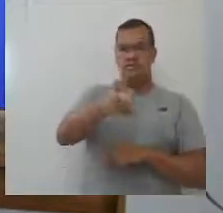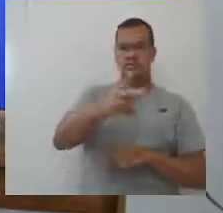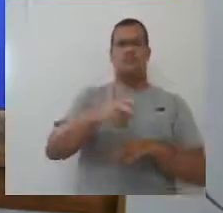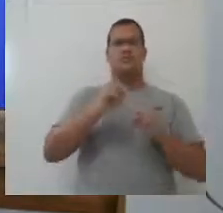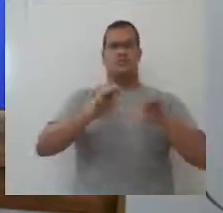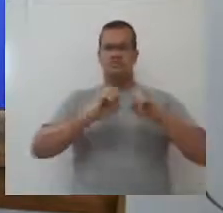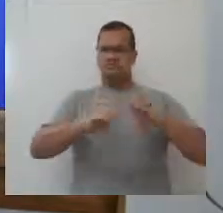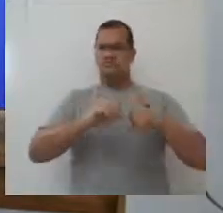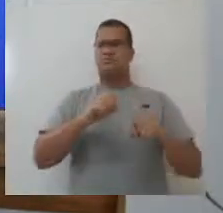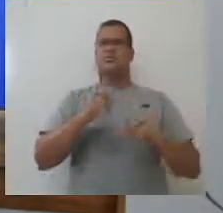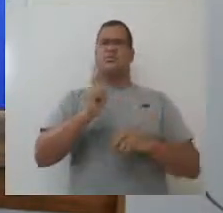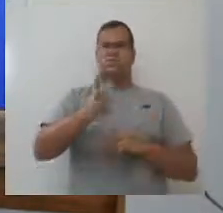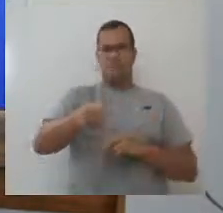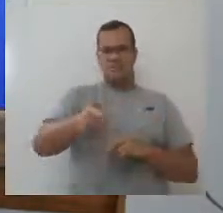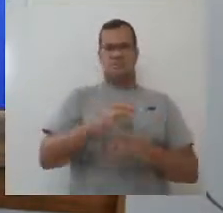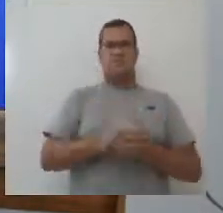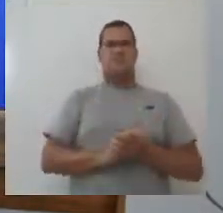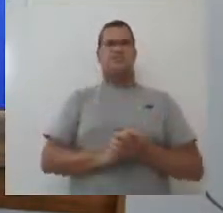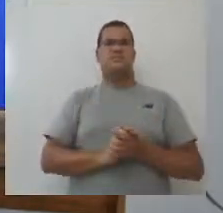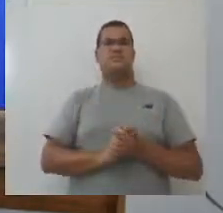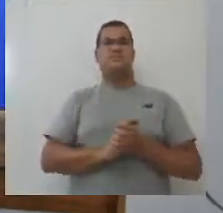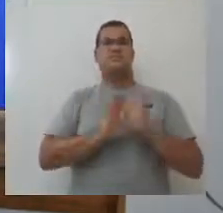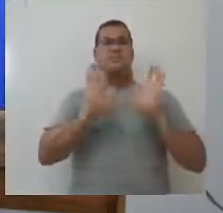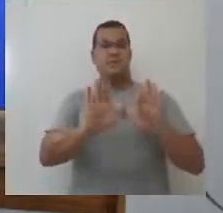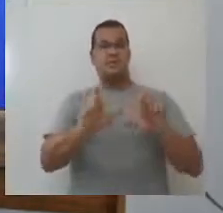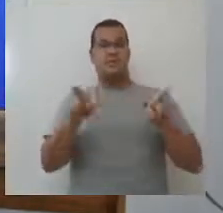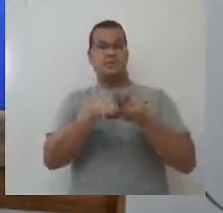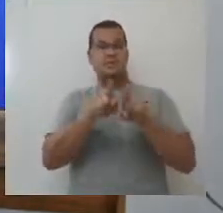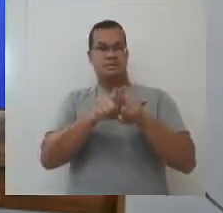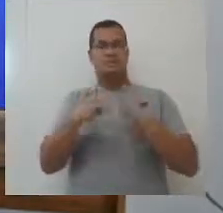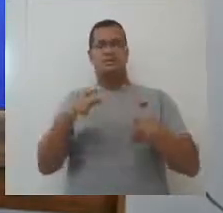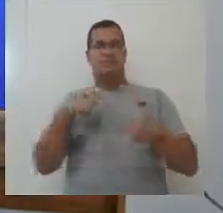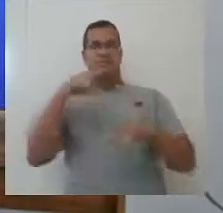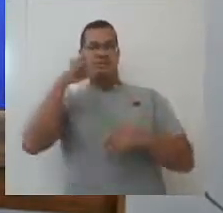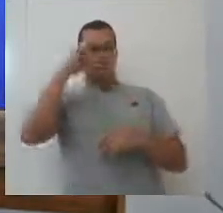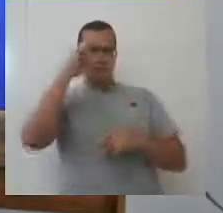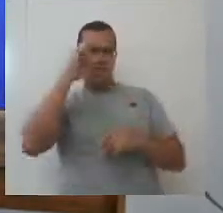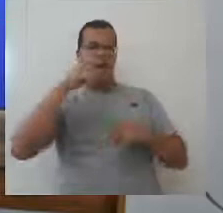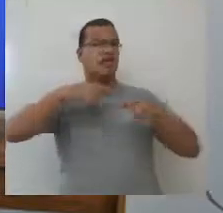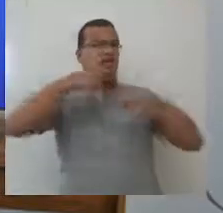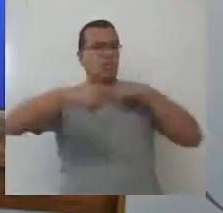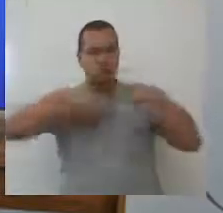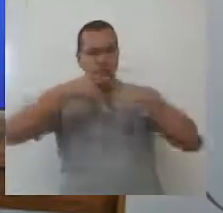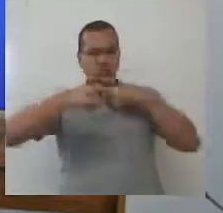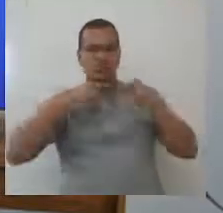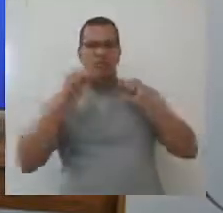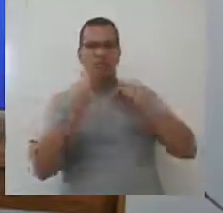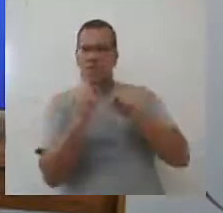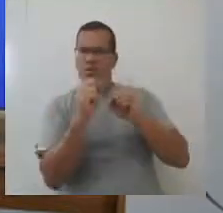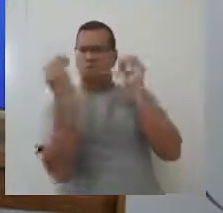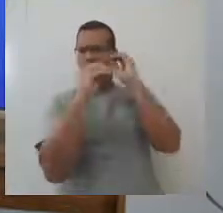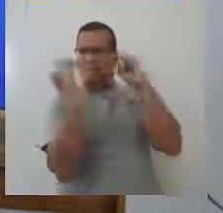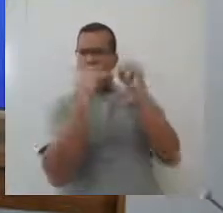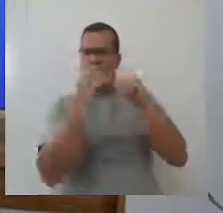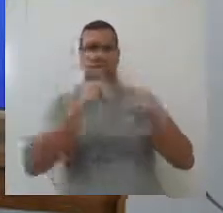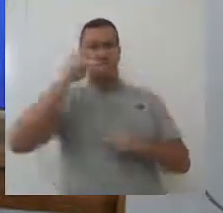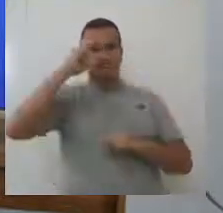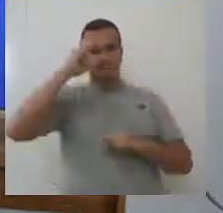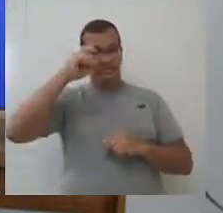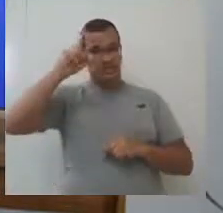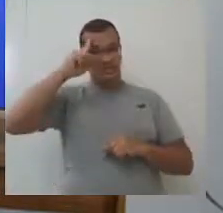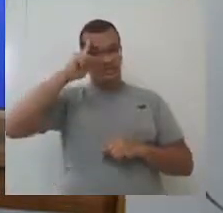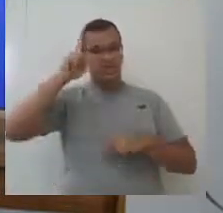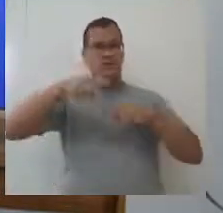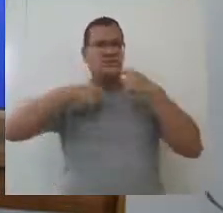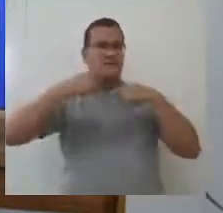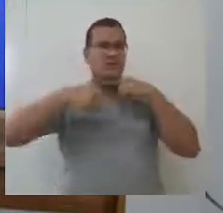PE, lá na frente a gente fala novamente, tá? E assim, me sigam lá no Instagram, qualquer dúvida nessa aula, vocês podem mandar lá no Instagram, Andrei Bio, eu tô respondendo um monte de